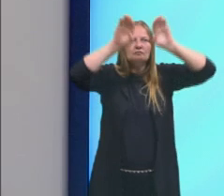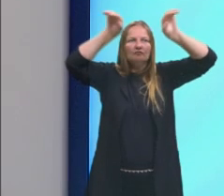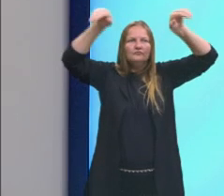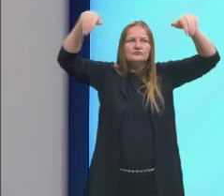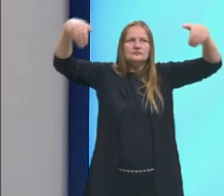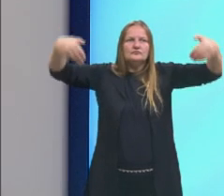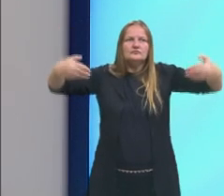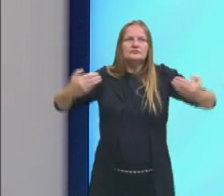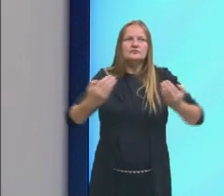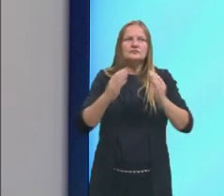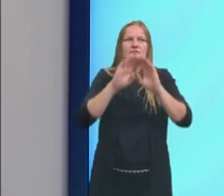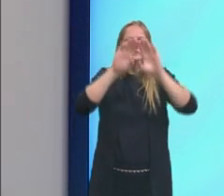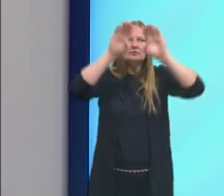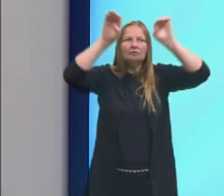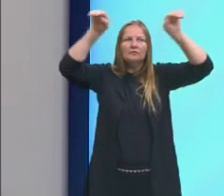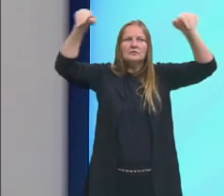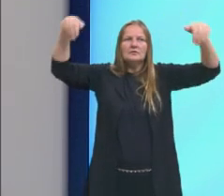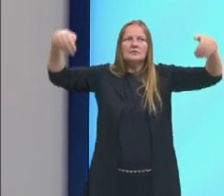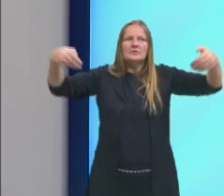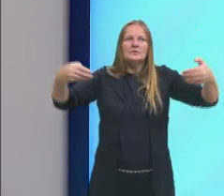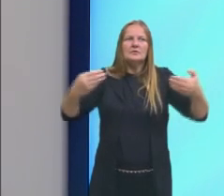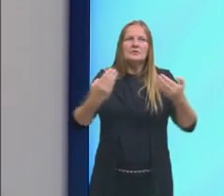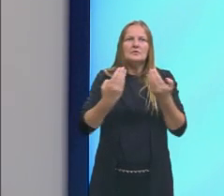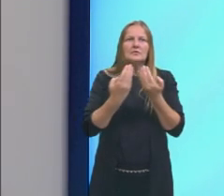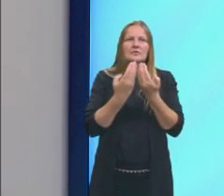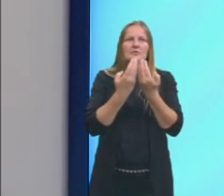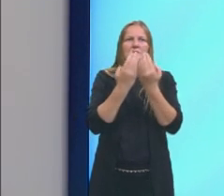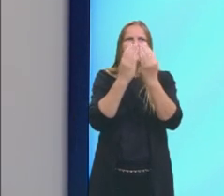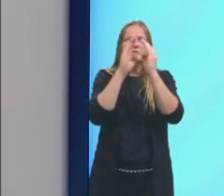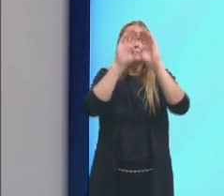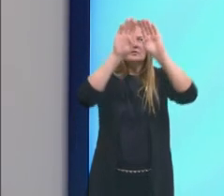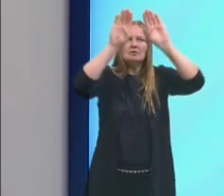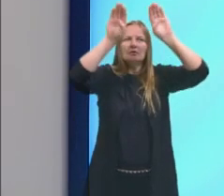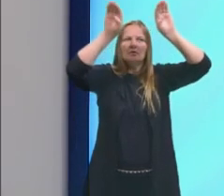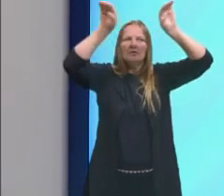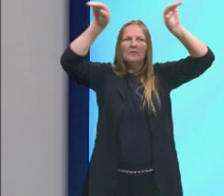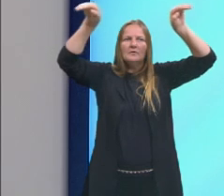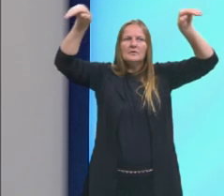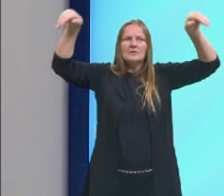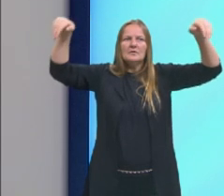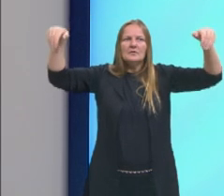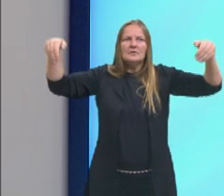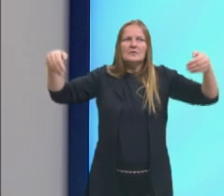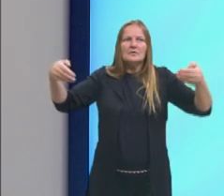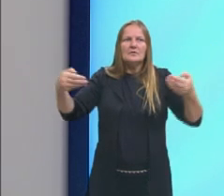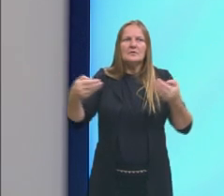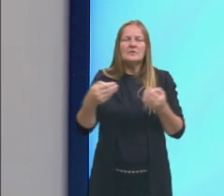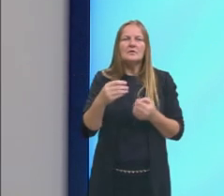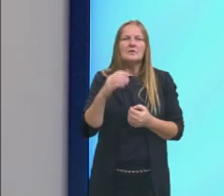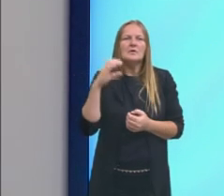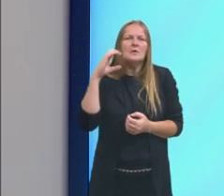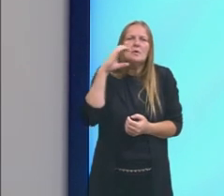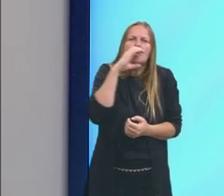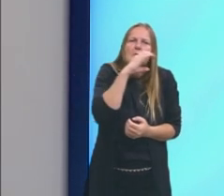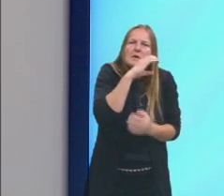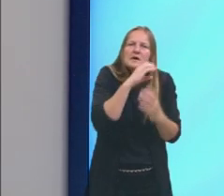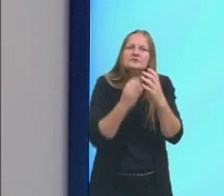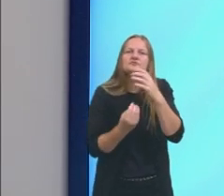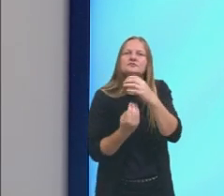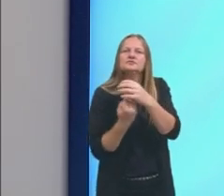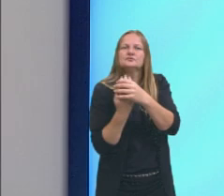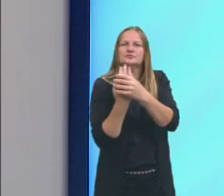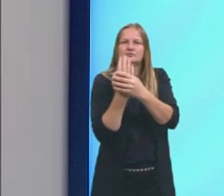aqui então a grosso modo como eu falei para vocês esquenta sob esfria dessa então ele fica uma célula